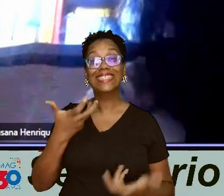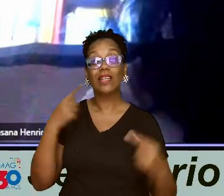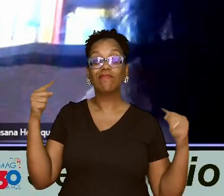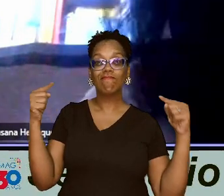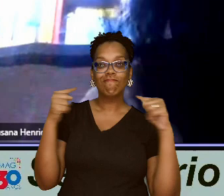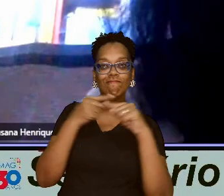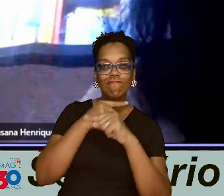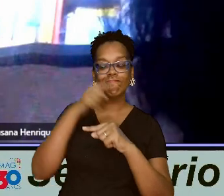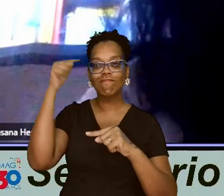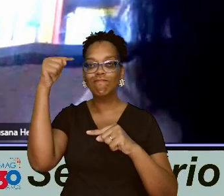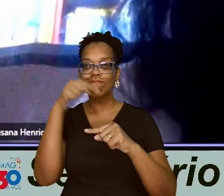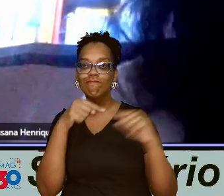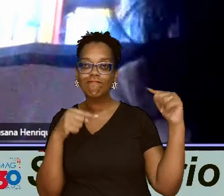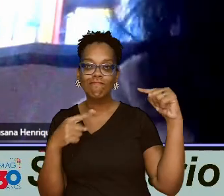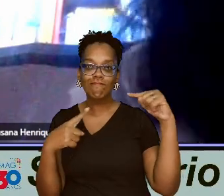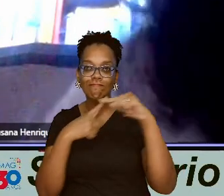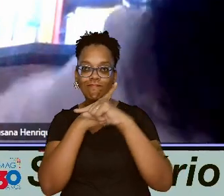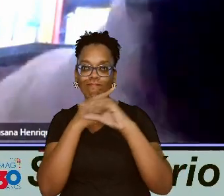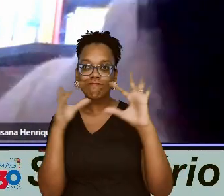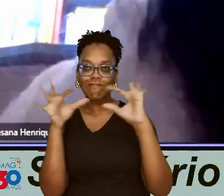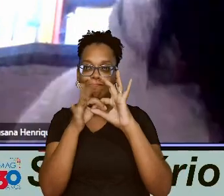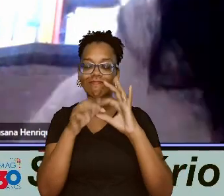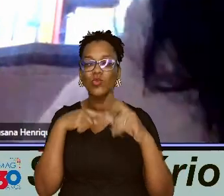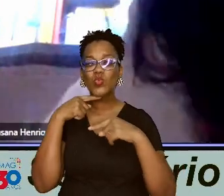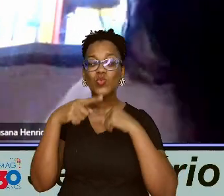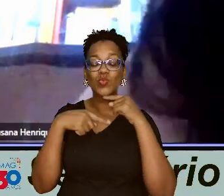essa dúvida, para tentar